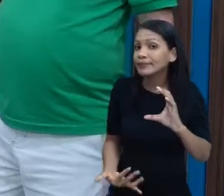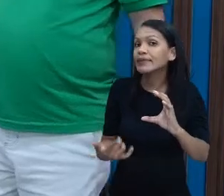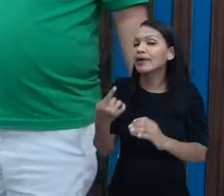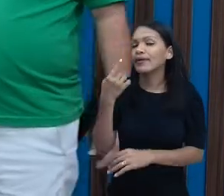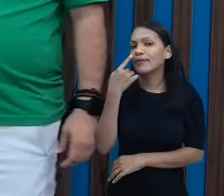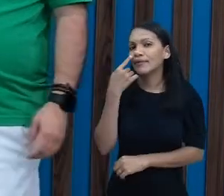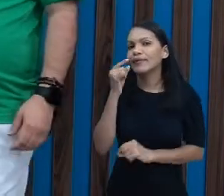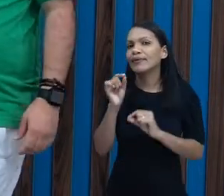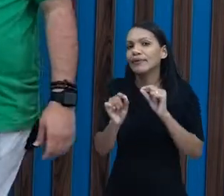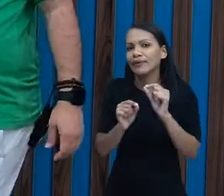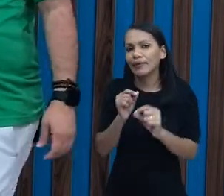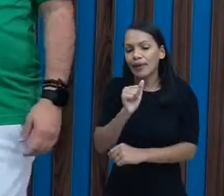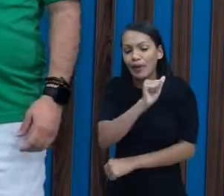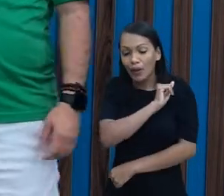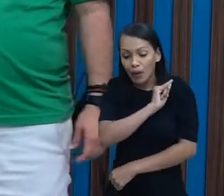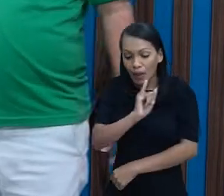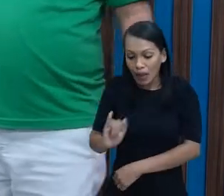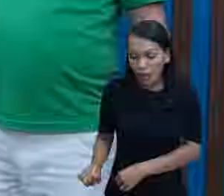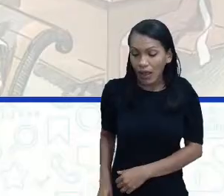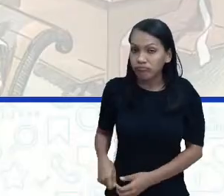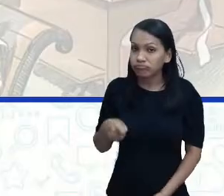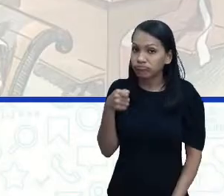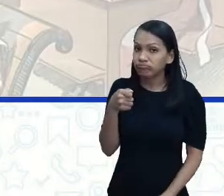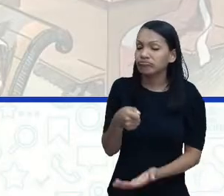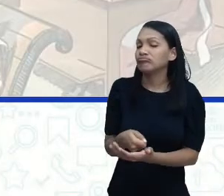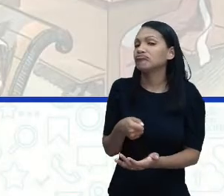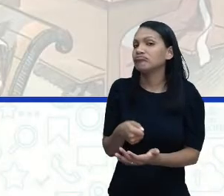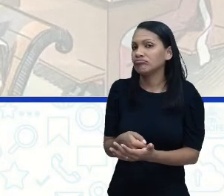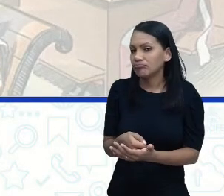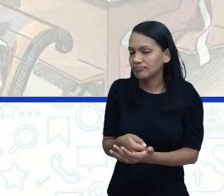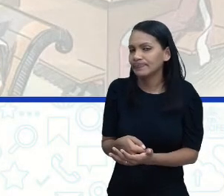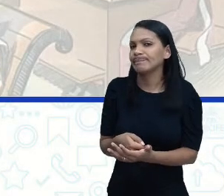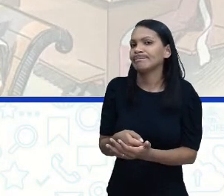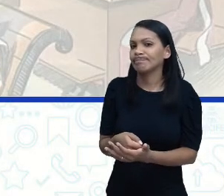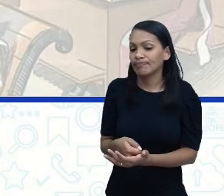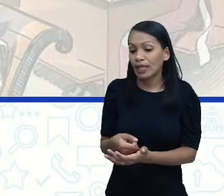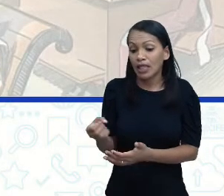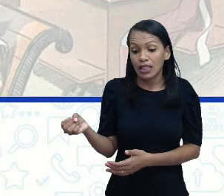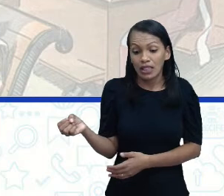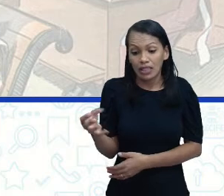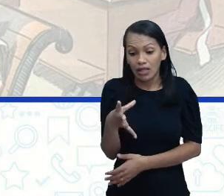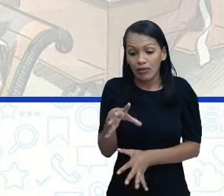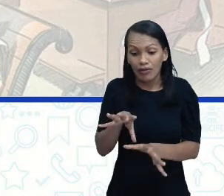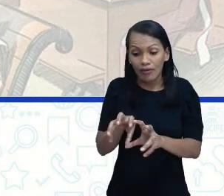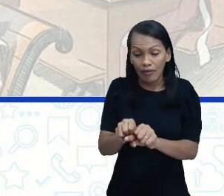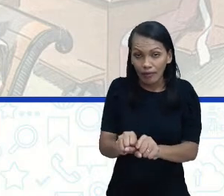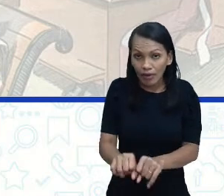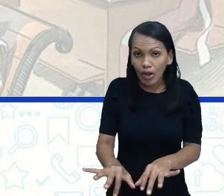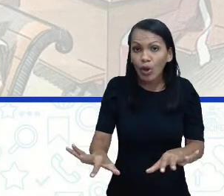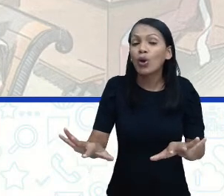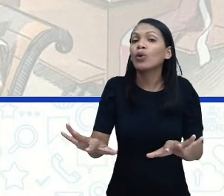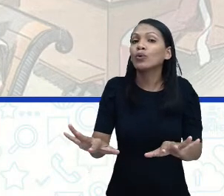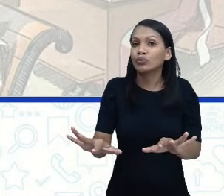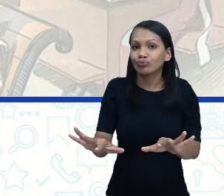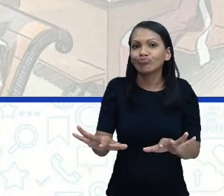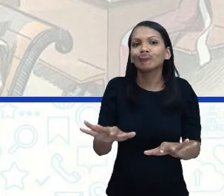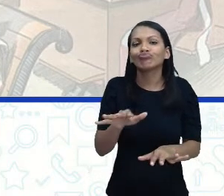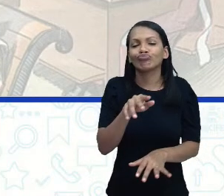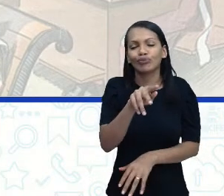vê, né, que o imperialismo, o neocolonialismo, ele se apresenta enquanto uma nova fase do capitalismo, onde os